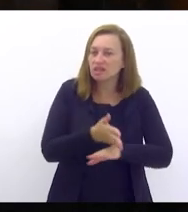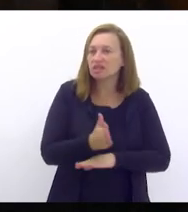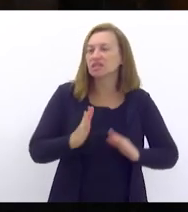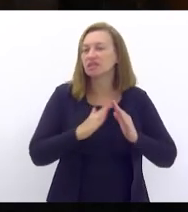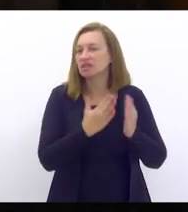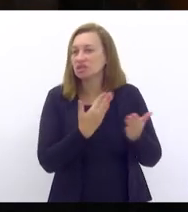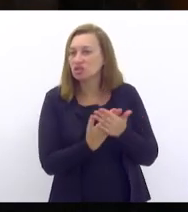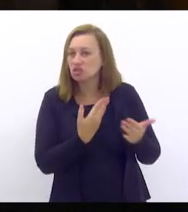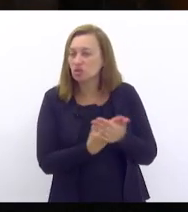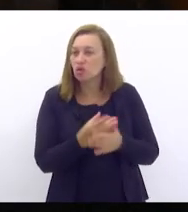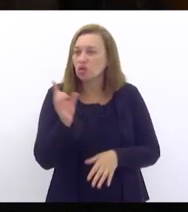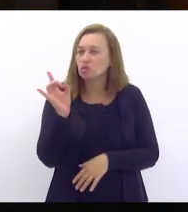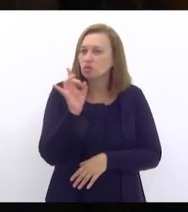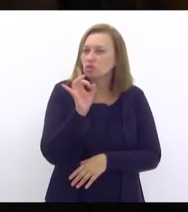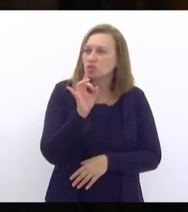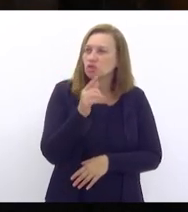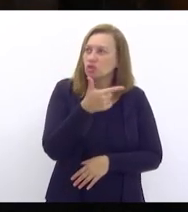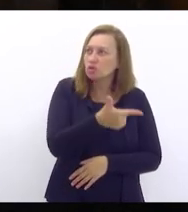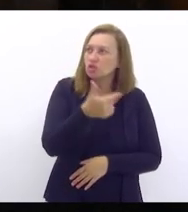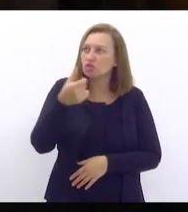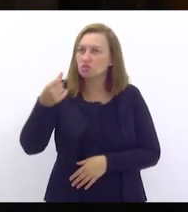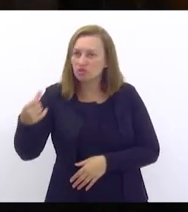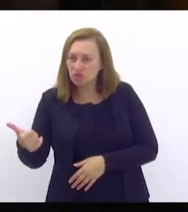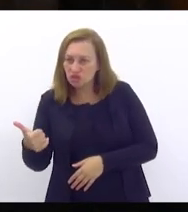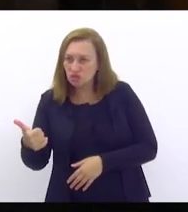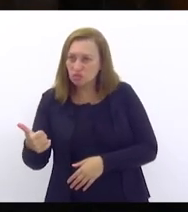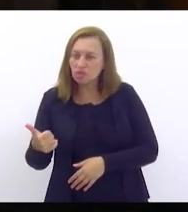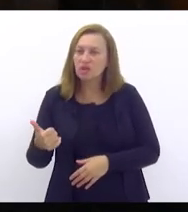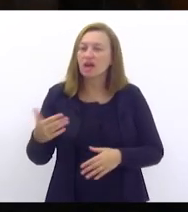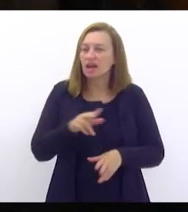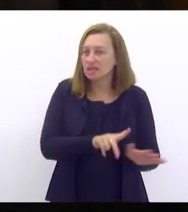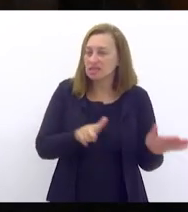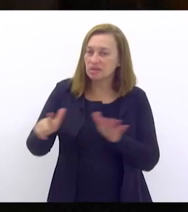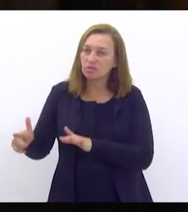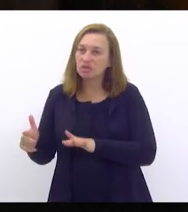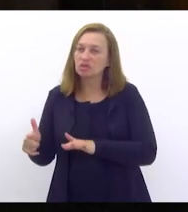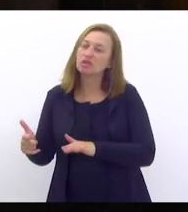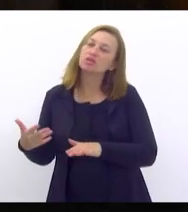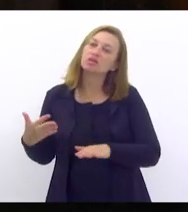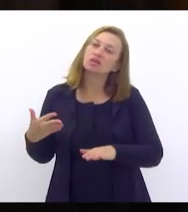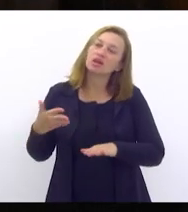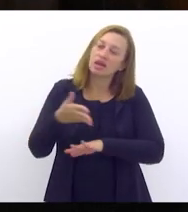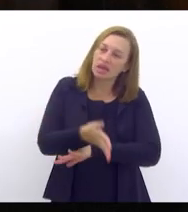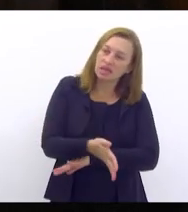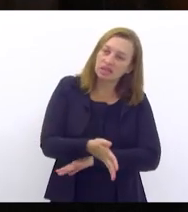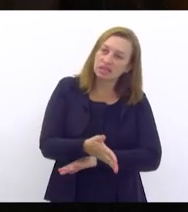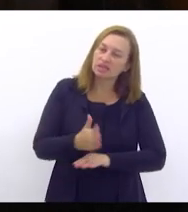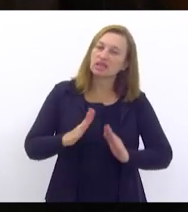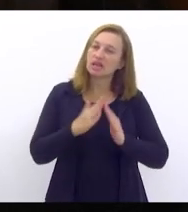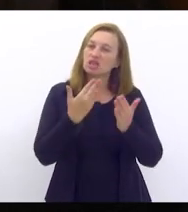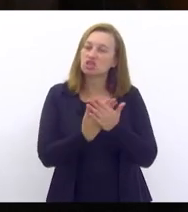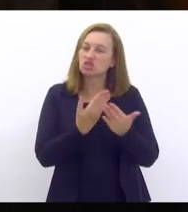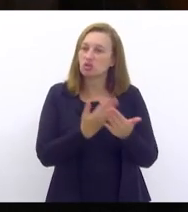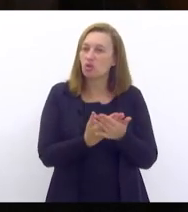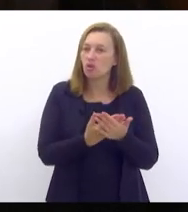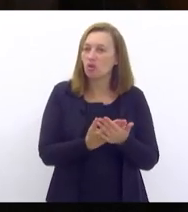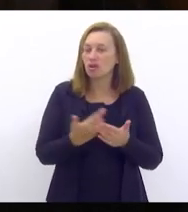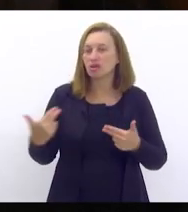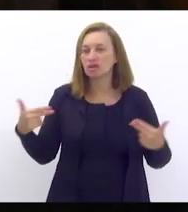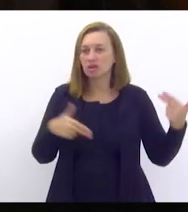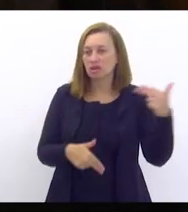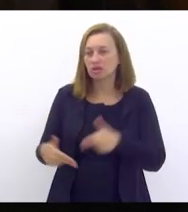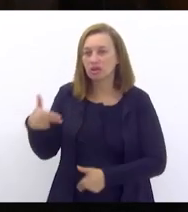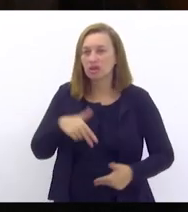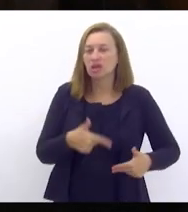rede. Desde 2021, a Semana do Hip-Hop entra nas escolas, e até hoje já foram 13 oficinas em